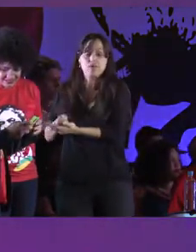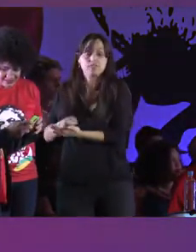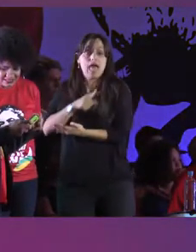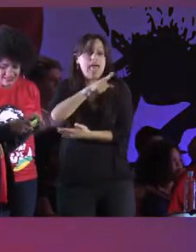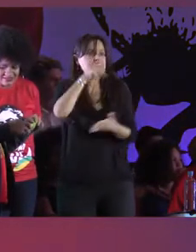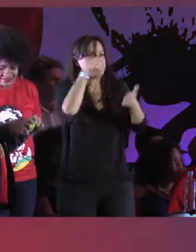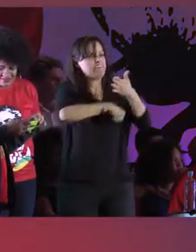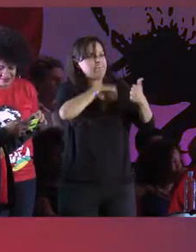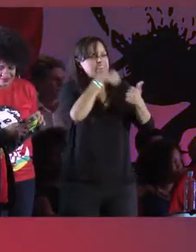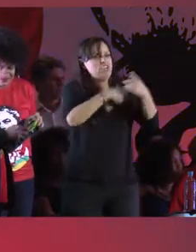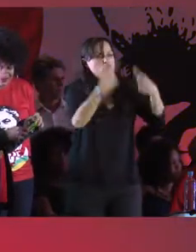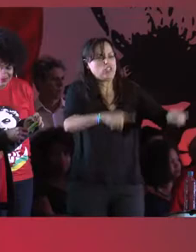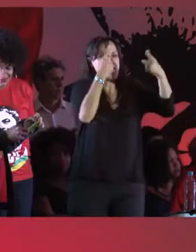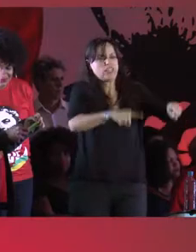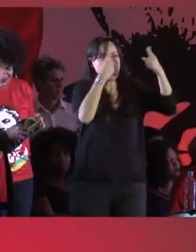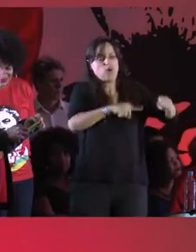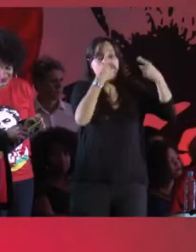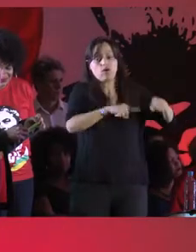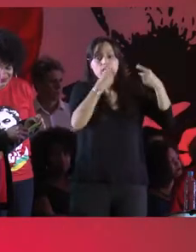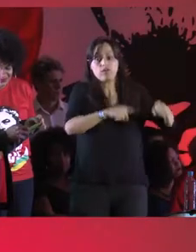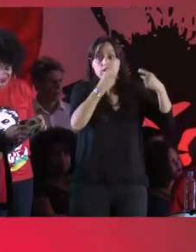nela que